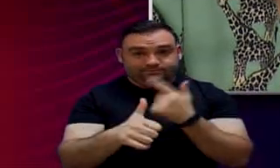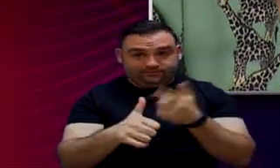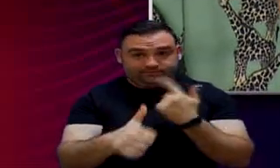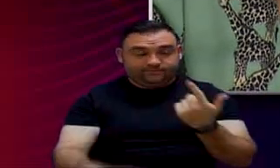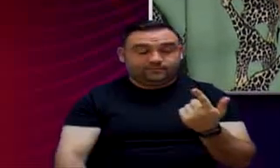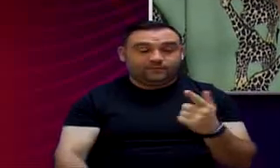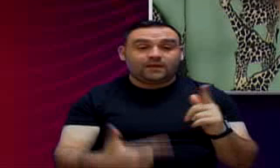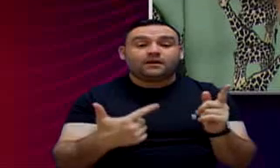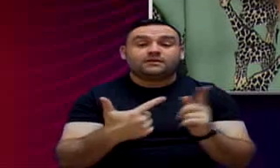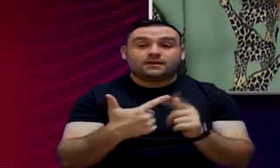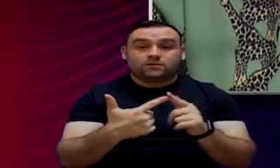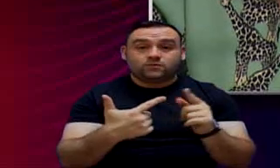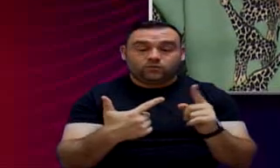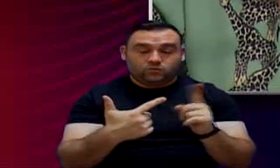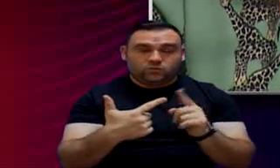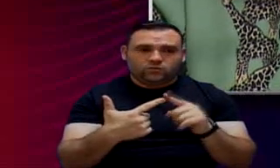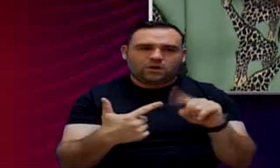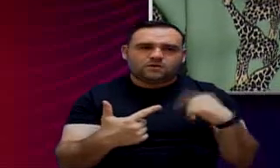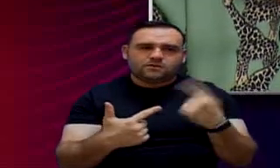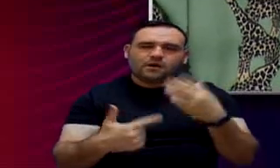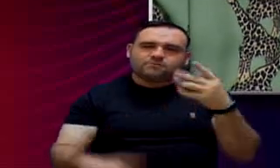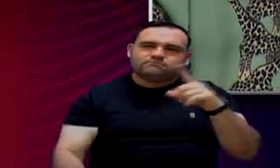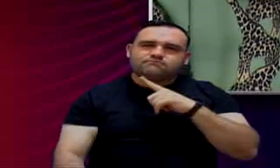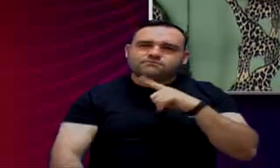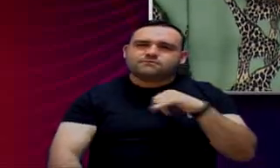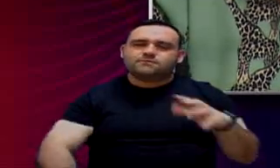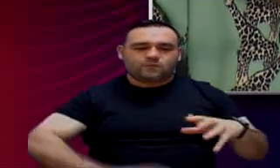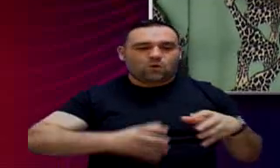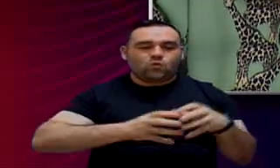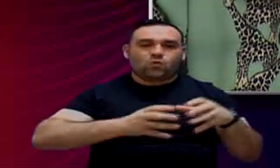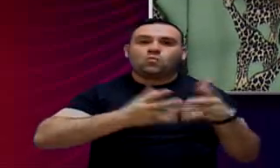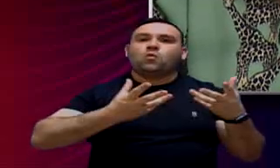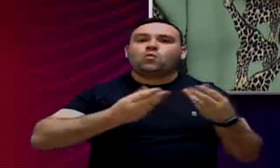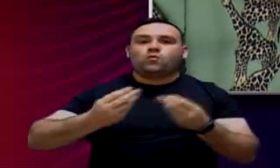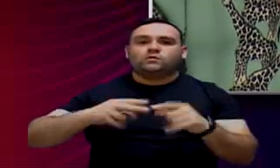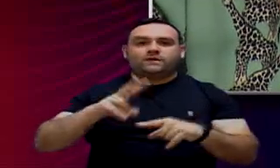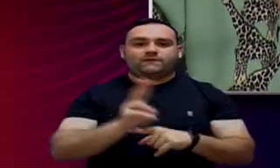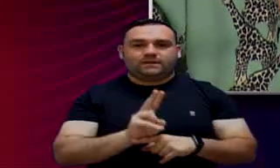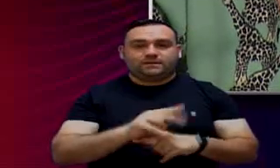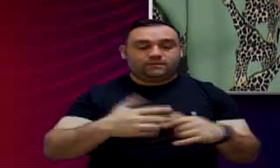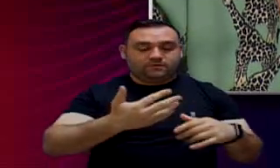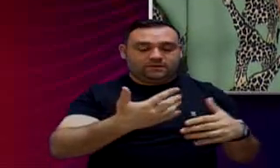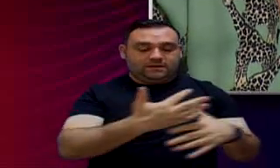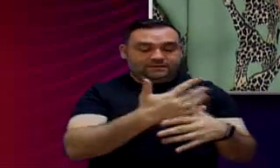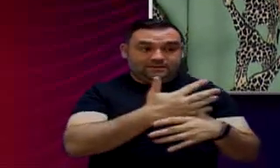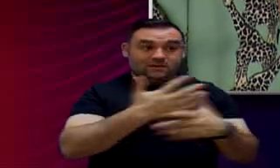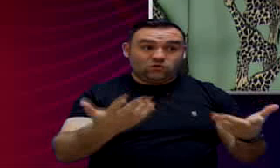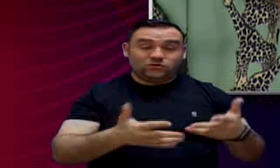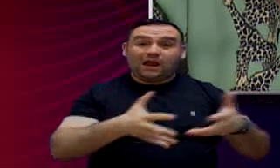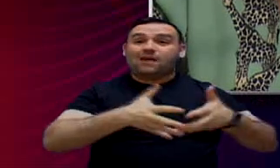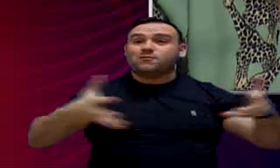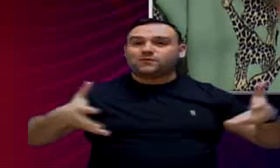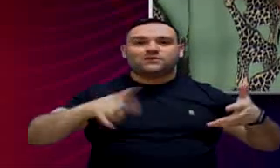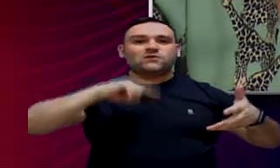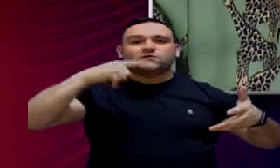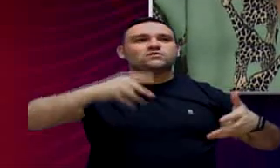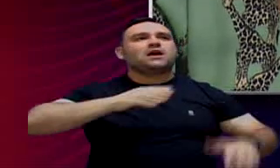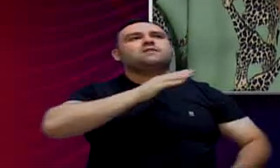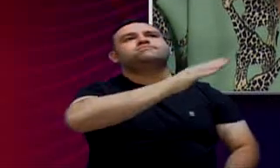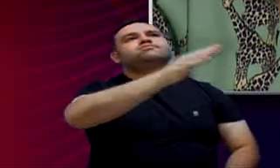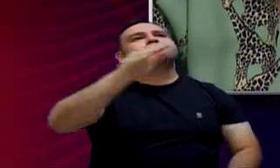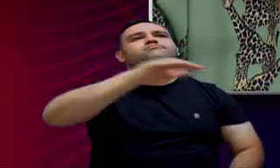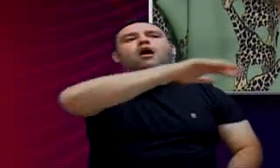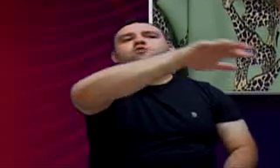o segundo que a gente por mais que a gente tenha uma equipe grande de fiscalização a cidade do tamanho que tá hoje a gente não consegue ir